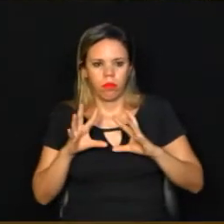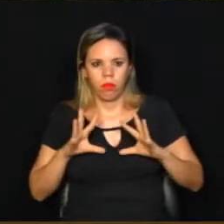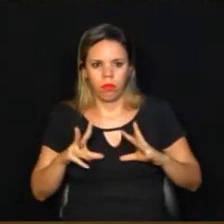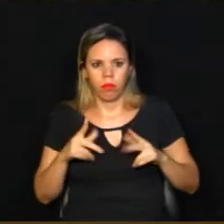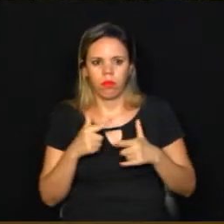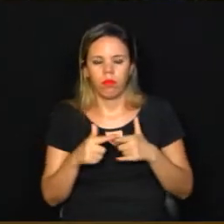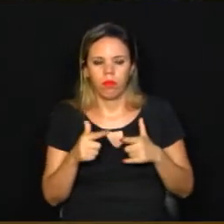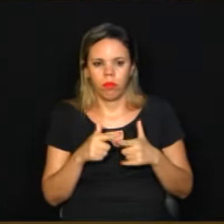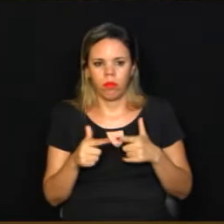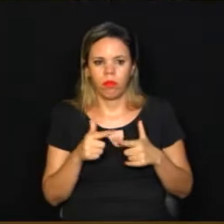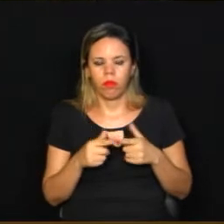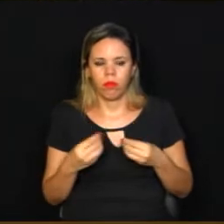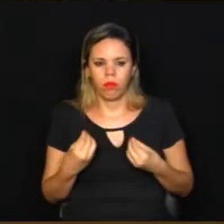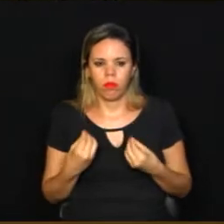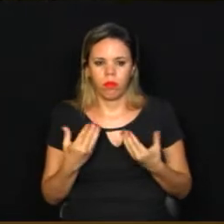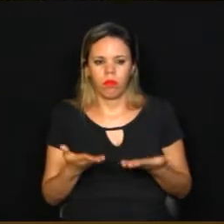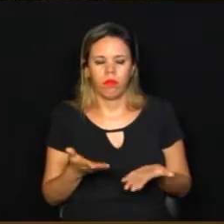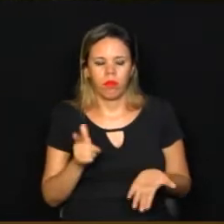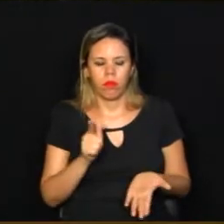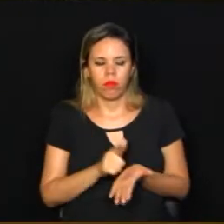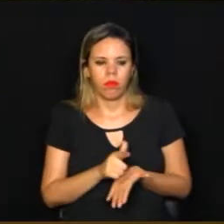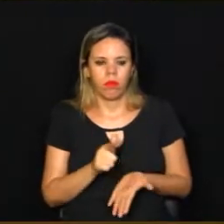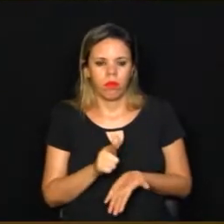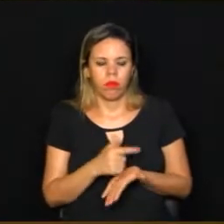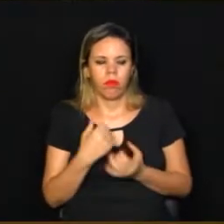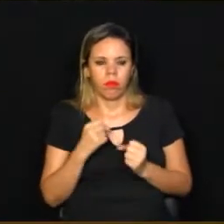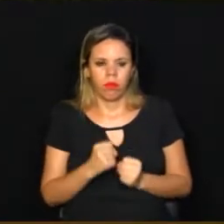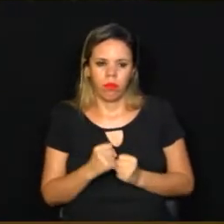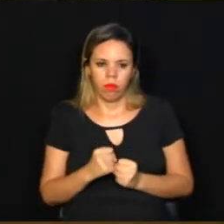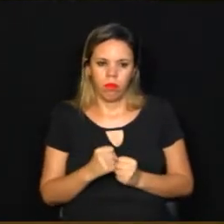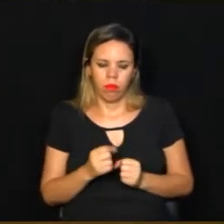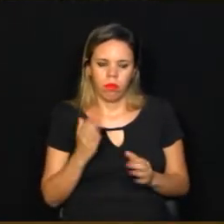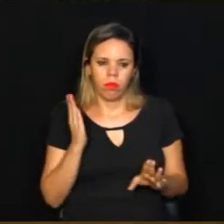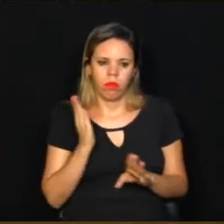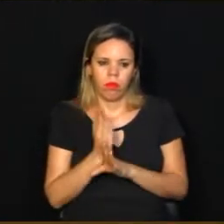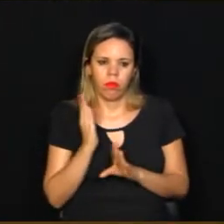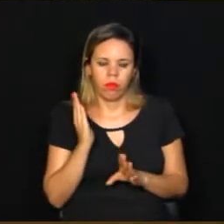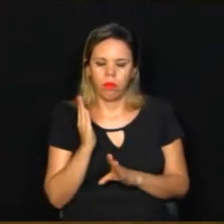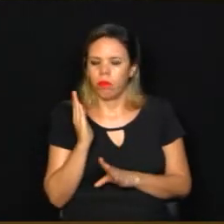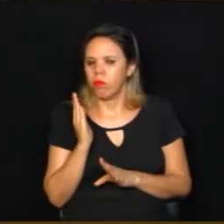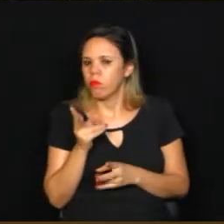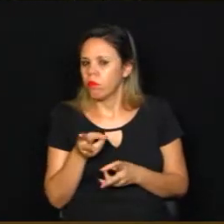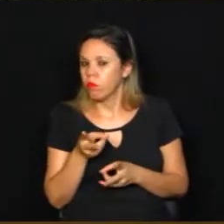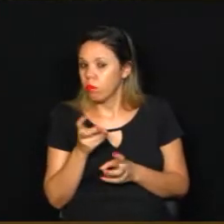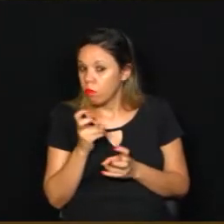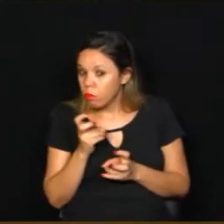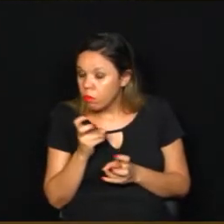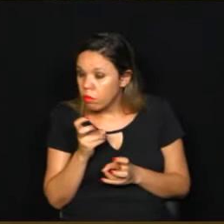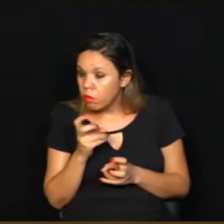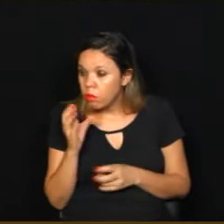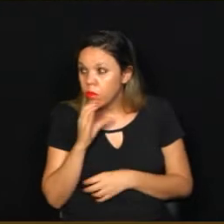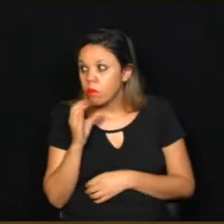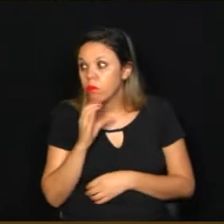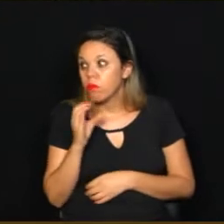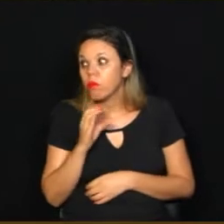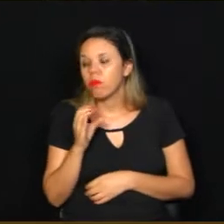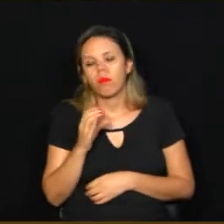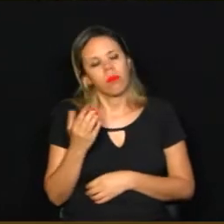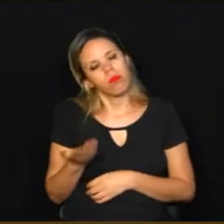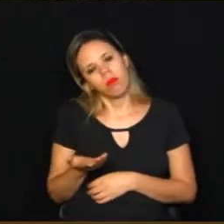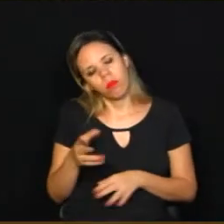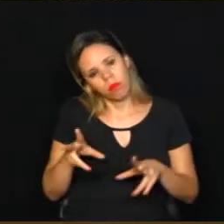essas situações encaminhadas e que a gente possa, então, identificar situações que são urgentes,